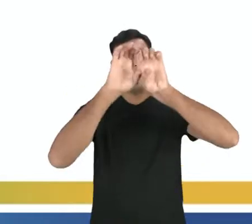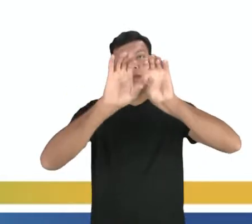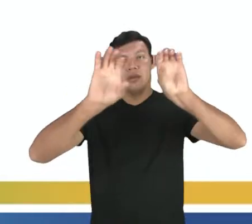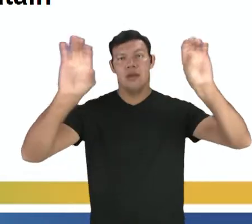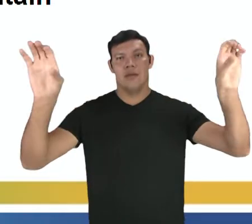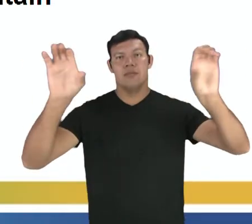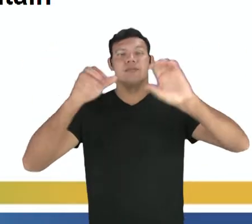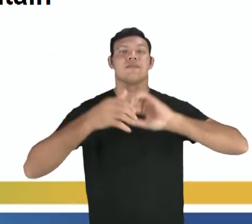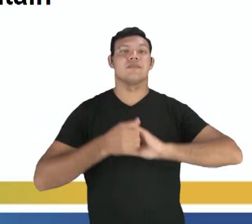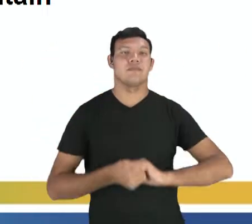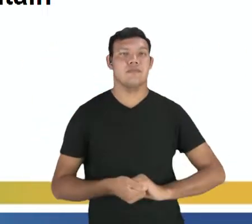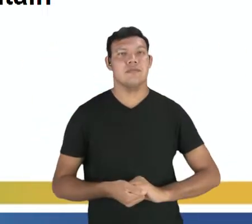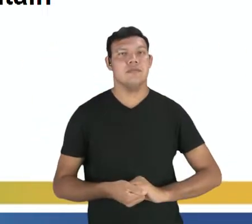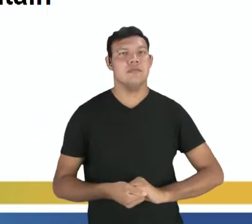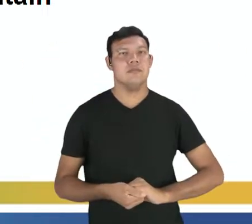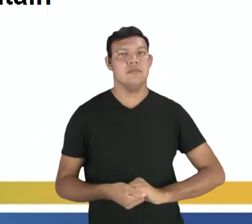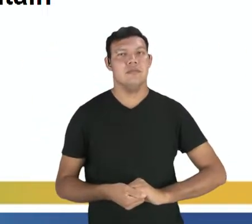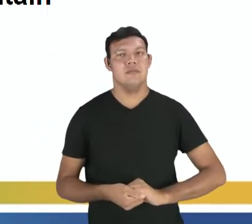da palavra like.